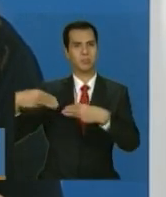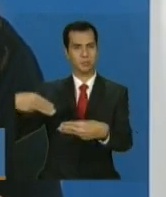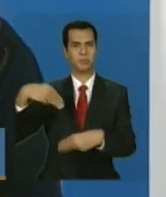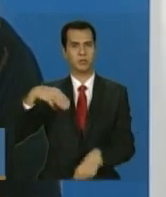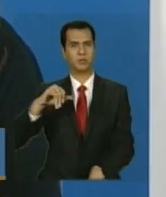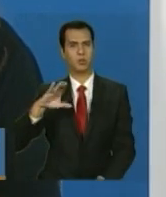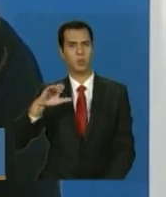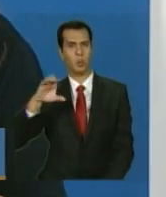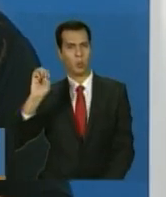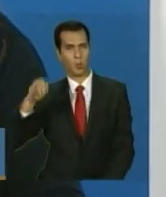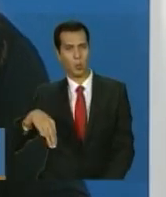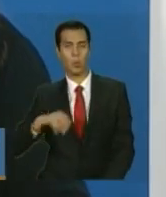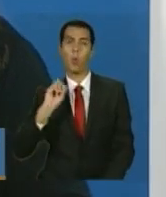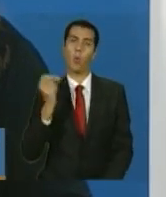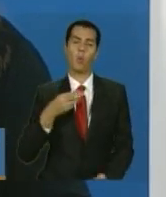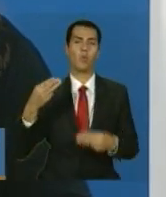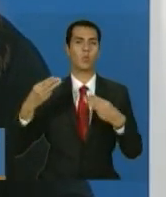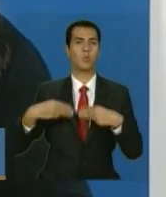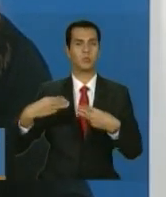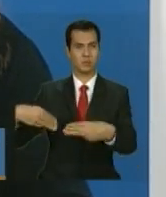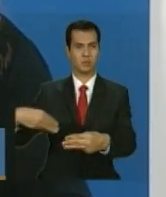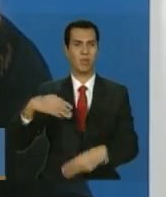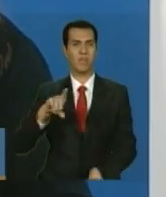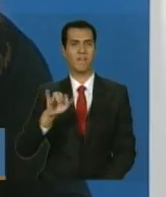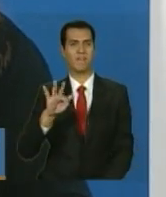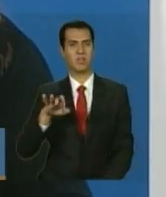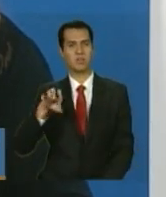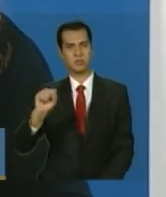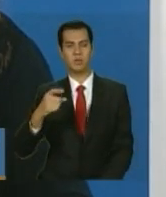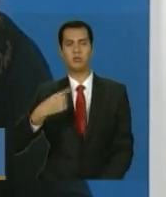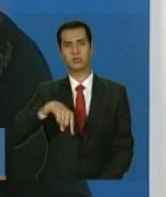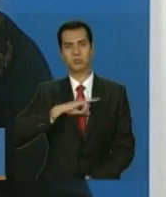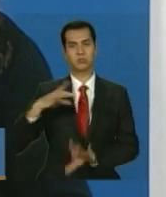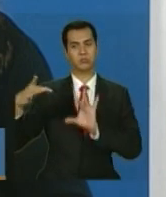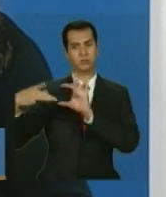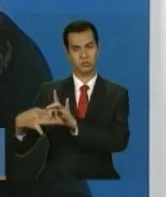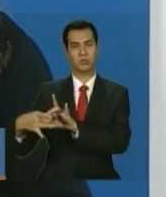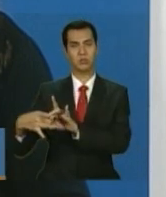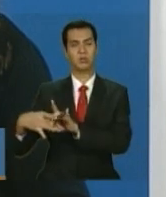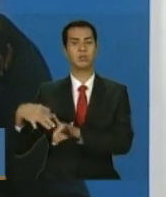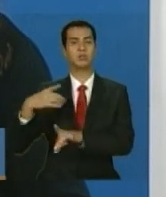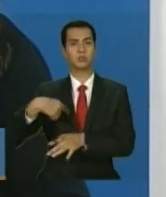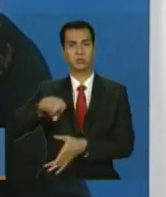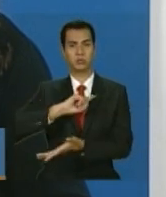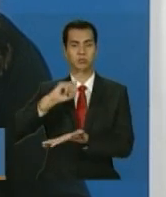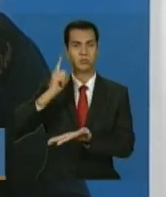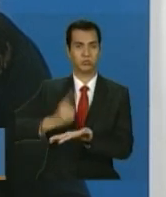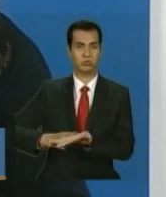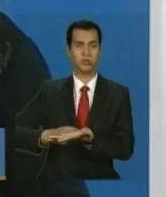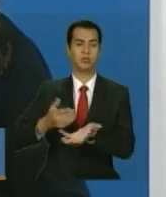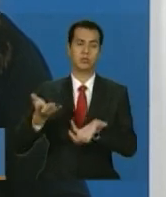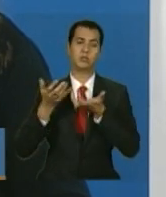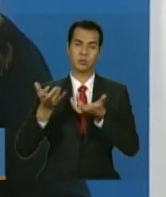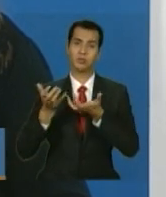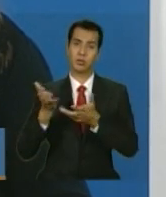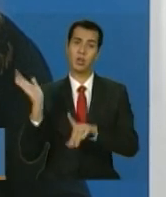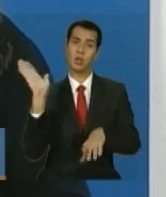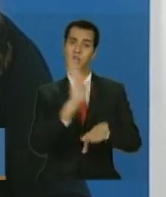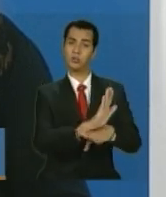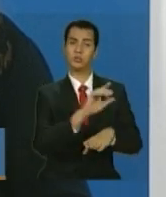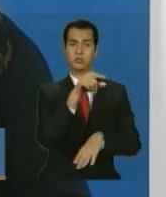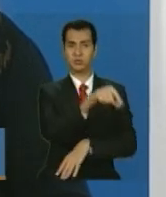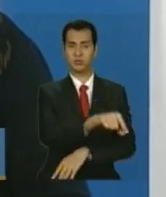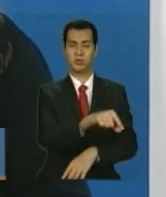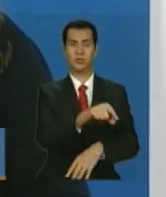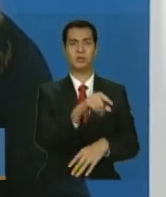por meio do Ministério da Defesa, que fizemos um acordo de cooperação com o Sistema de Proteção da Amazônia para levar a conexão aos municípios da